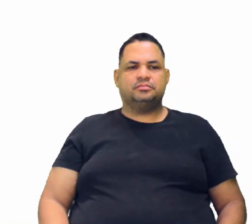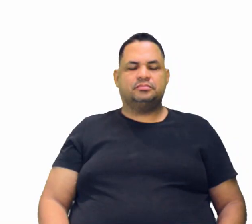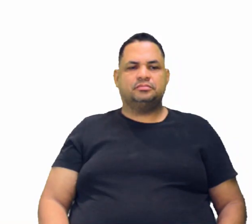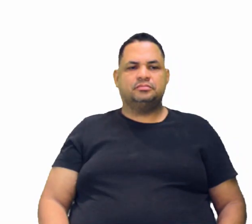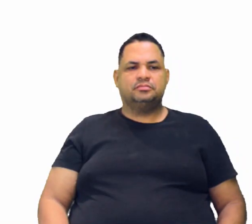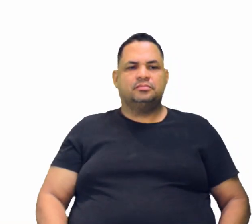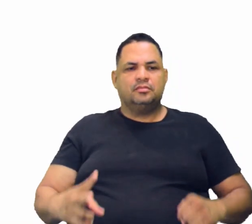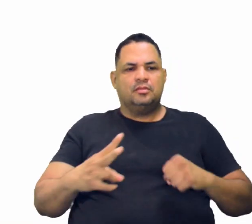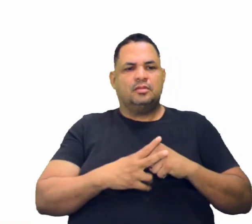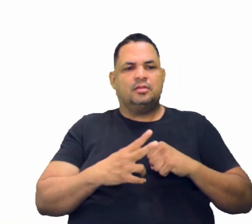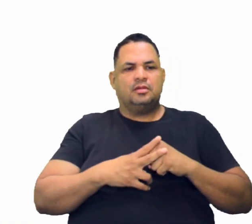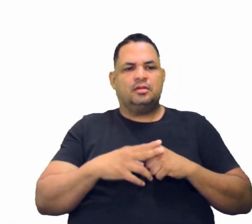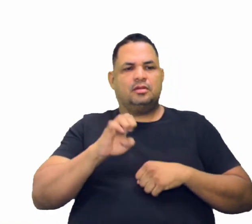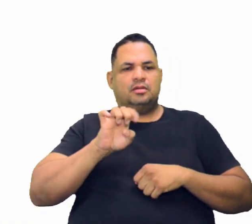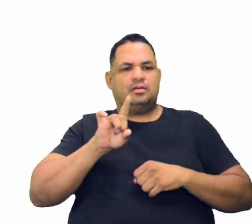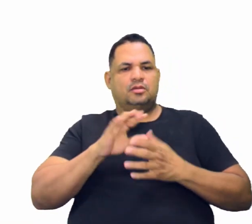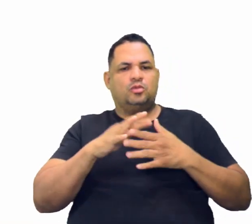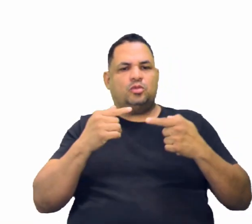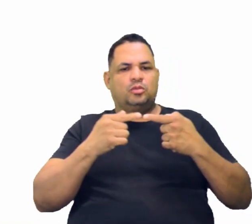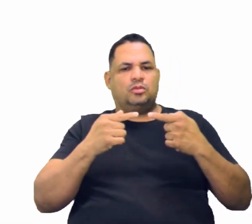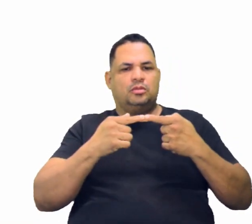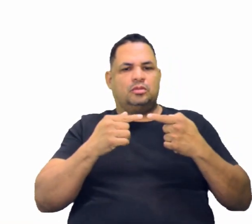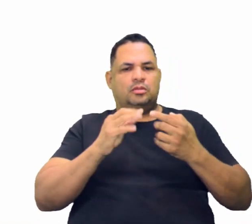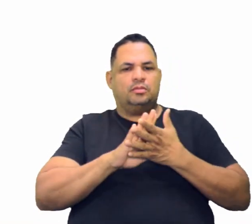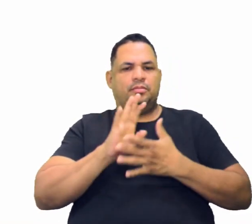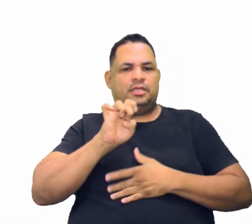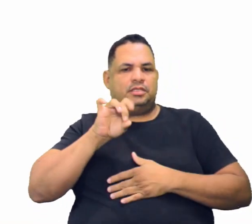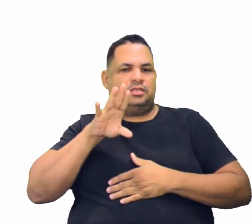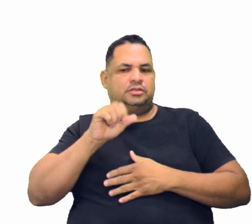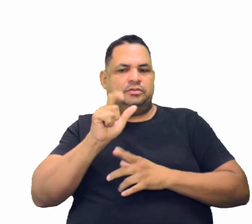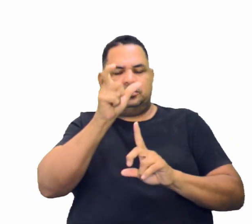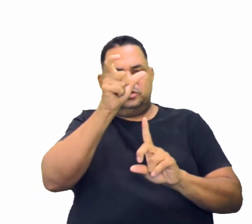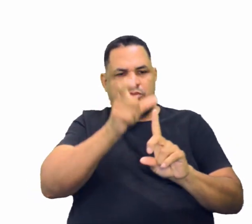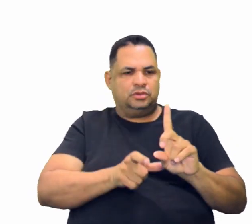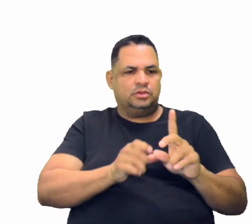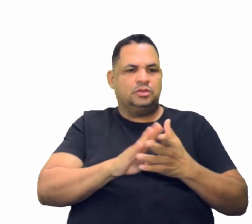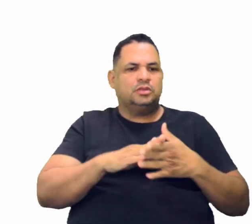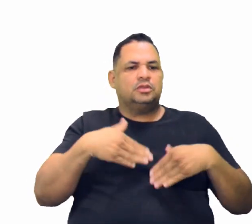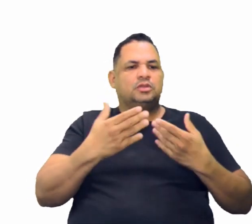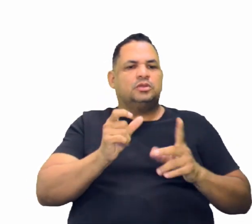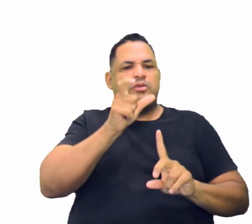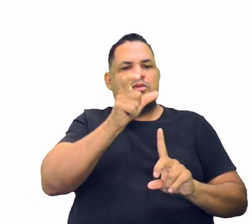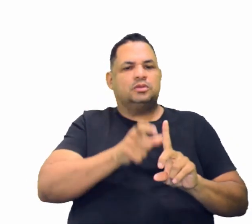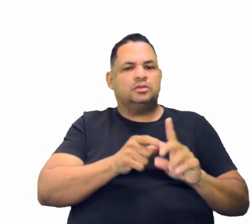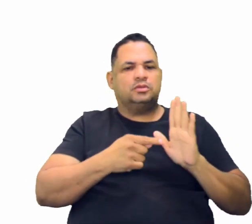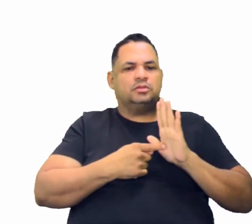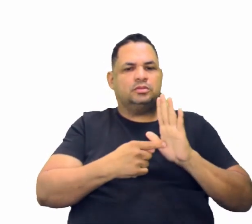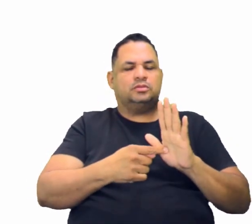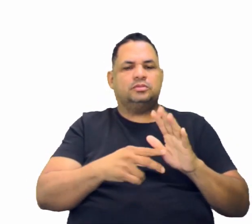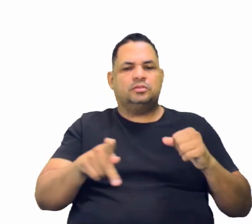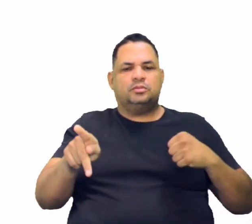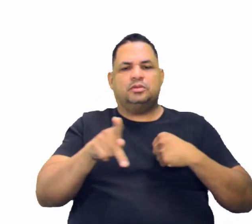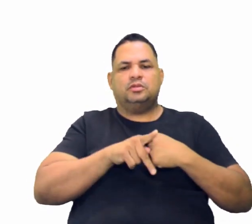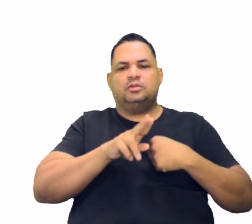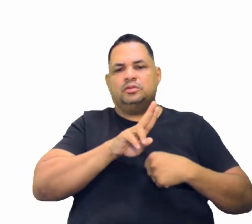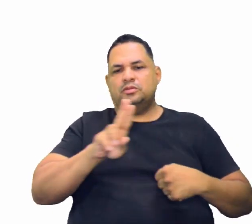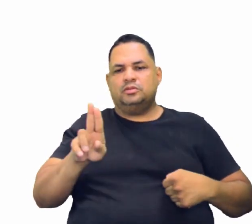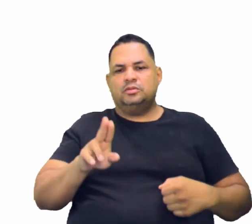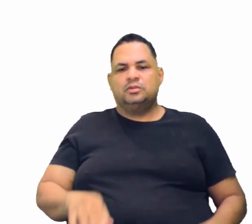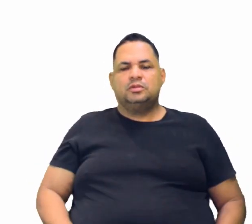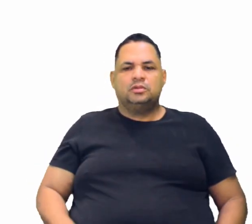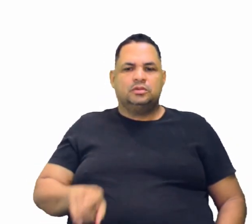O verbo ser concordará com o predicativo do sujeito. Quando o sujeito for representado pelos pronomes,